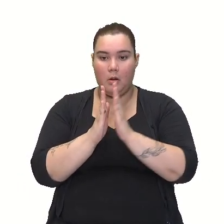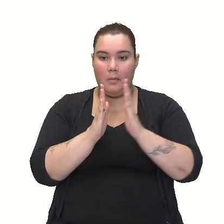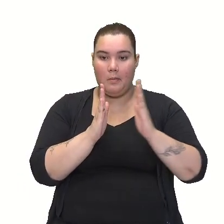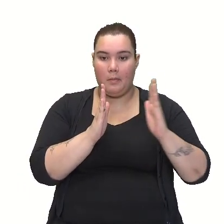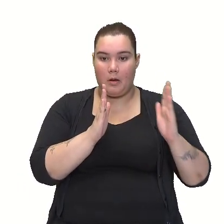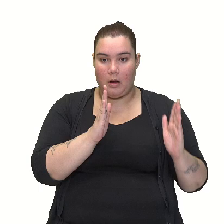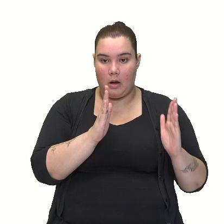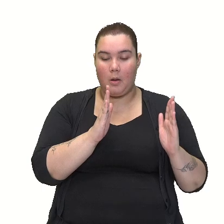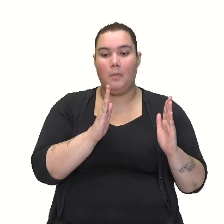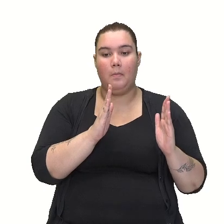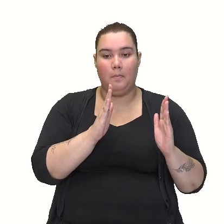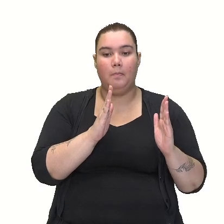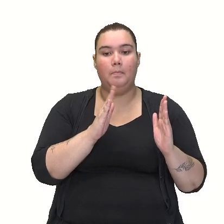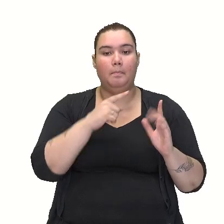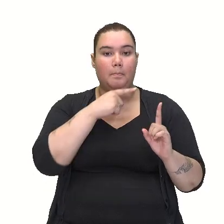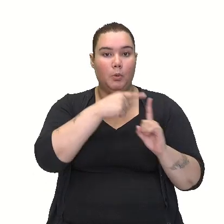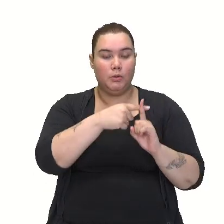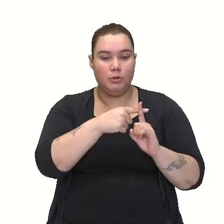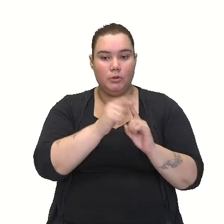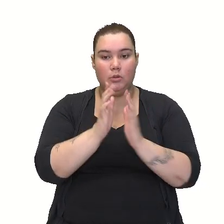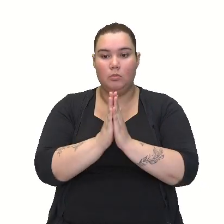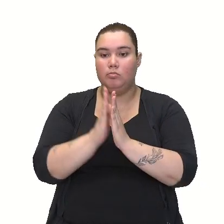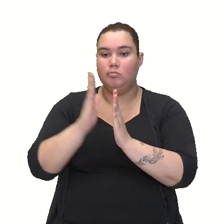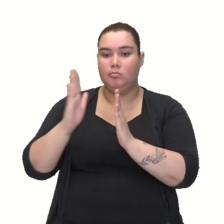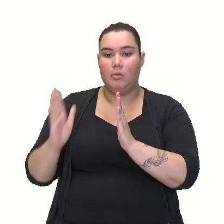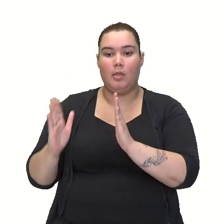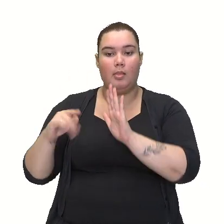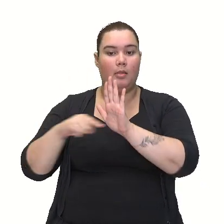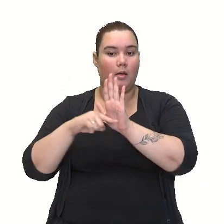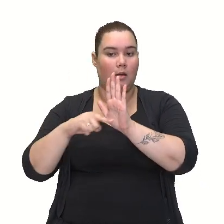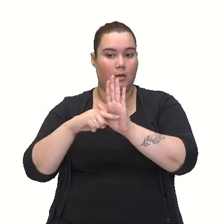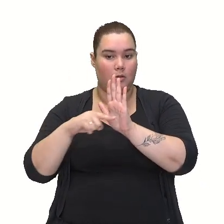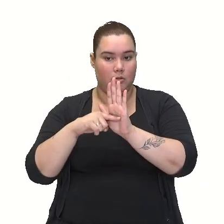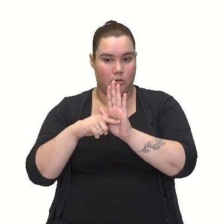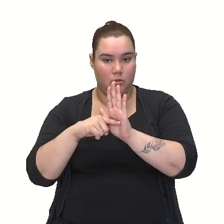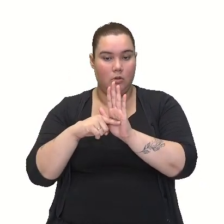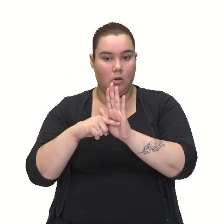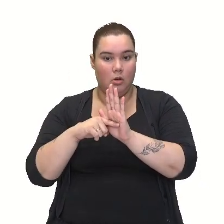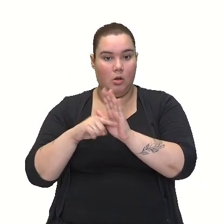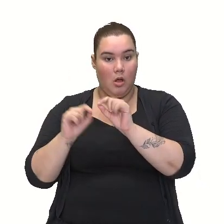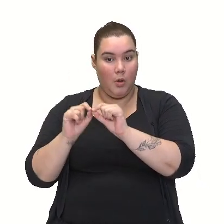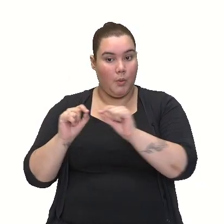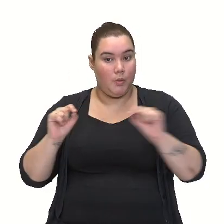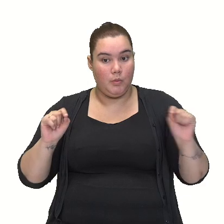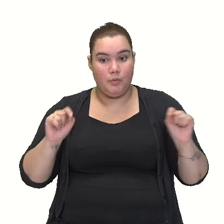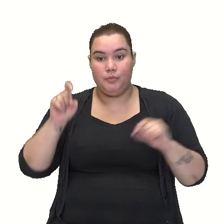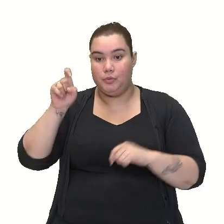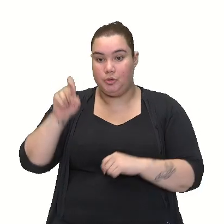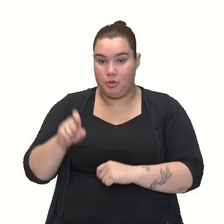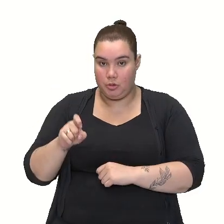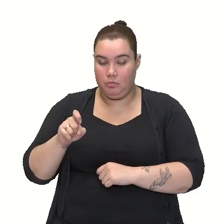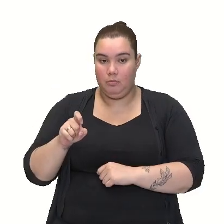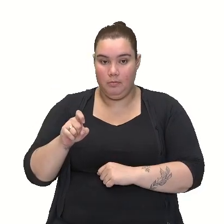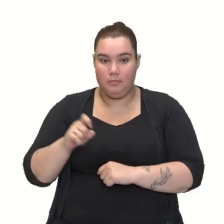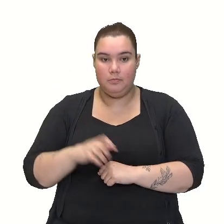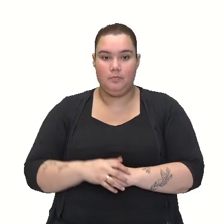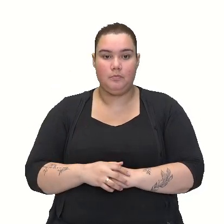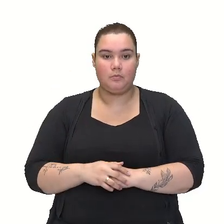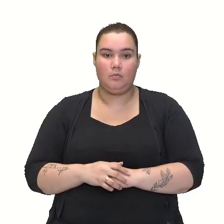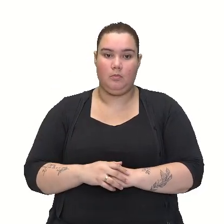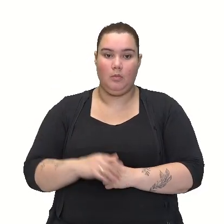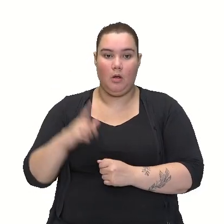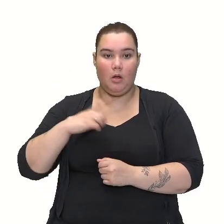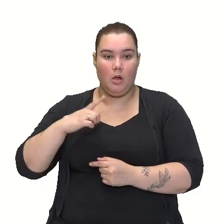todos os números negativos. Isso do eixo OX, olha. Quando nós olhamos para